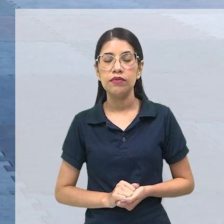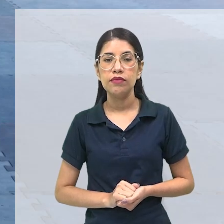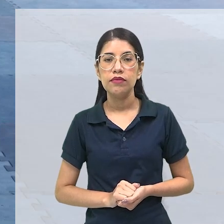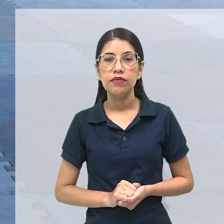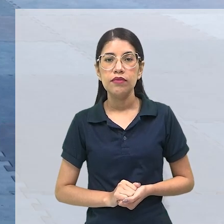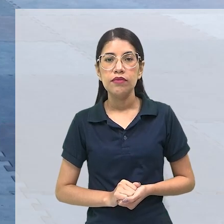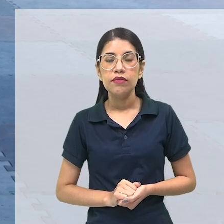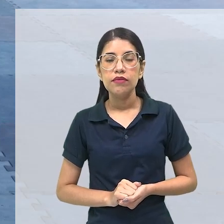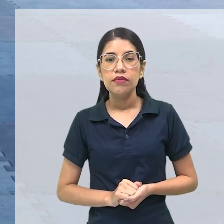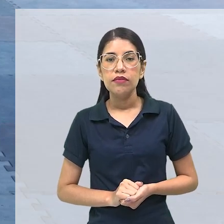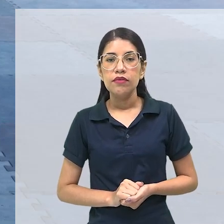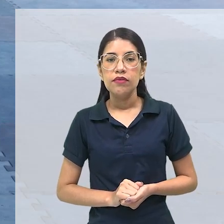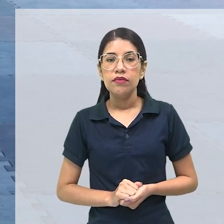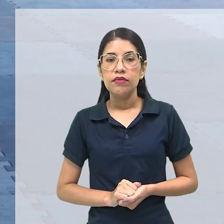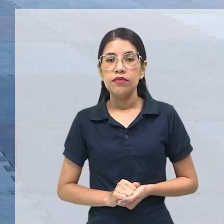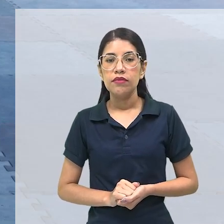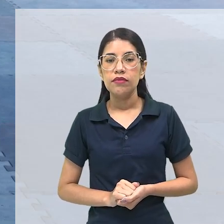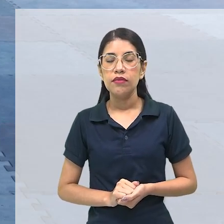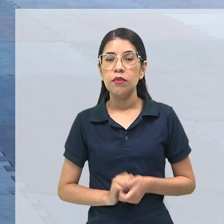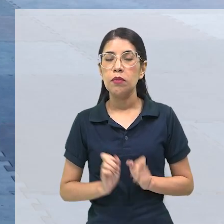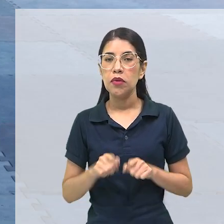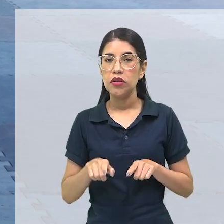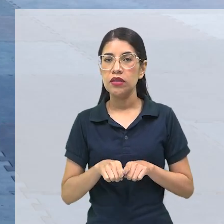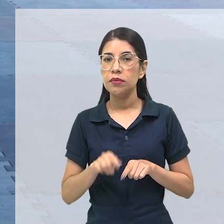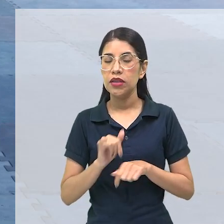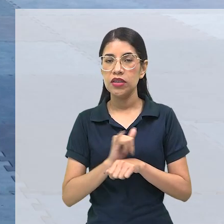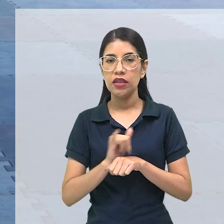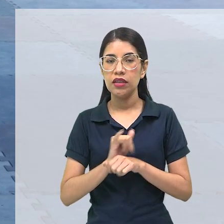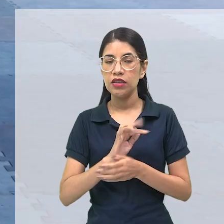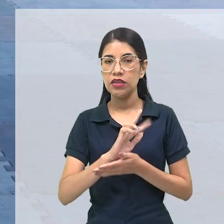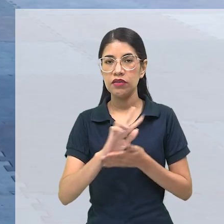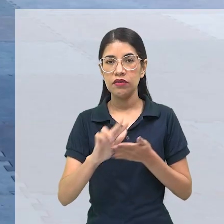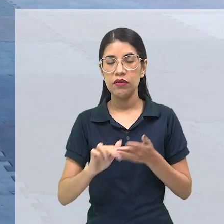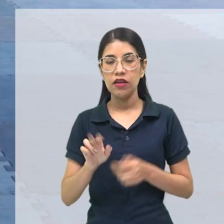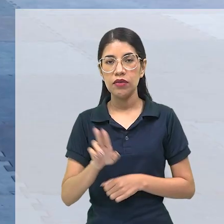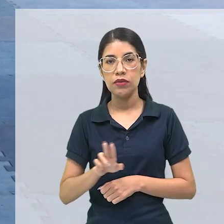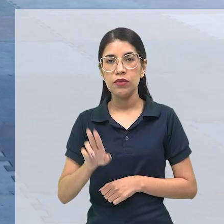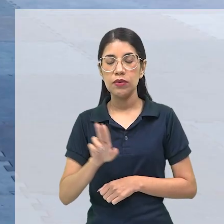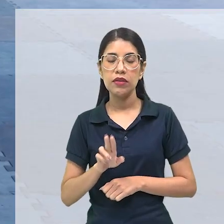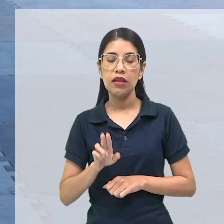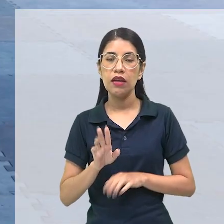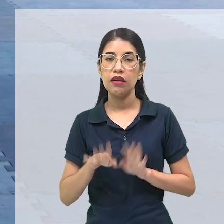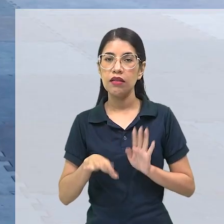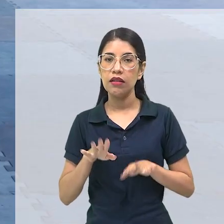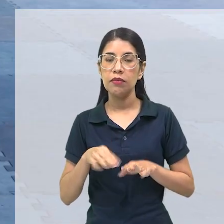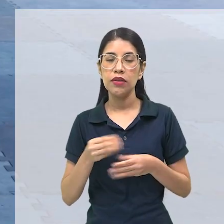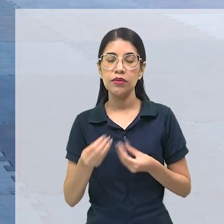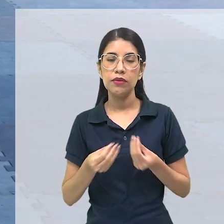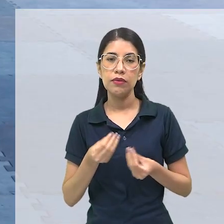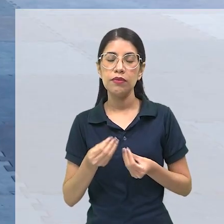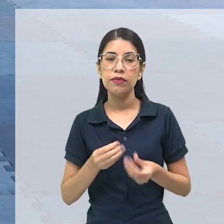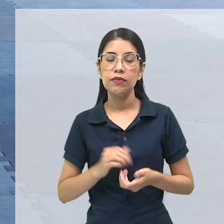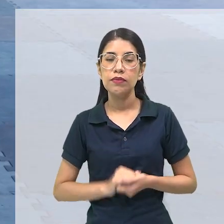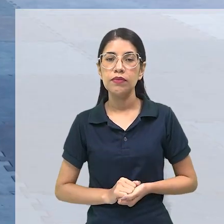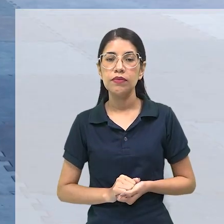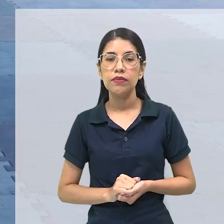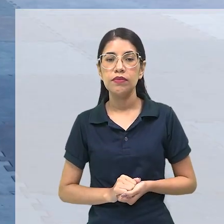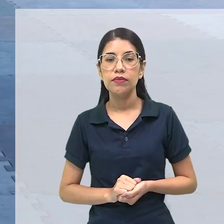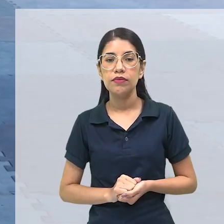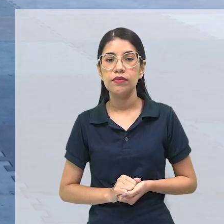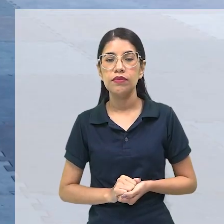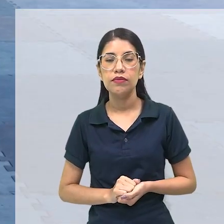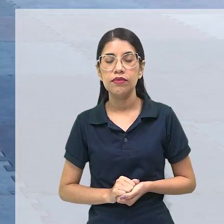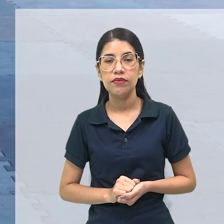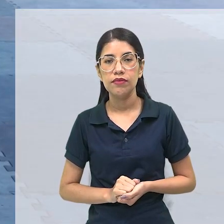costa. E aqui também abre inúmeras possibilidades. Você pode puxar ele para trás, você pode girar o corpo para